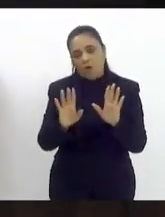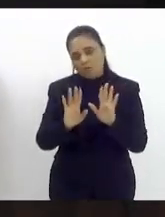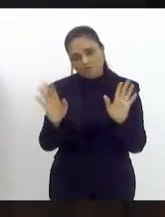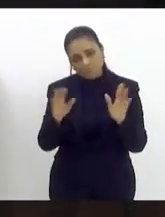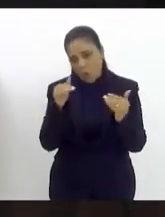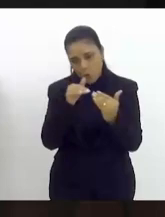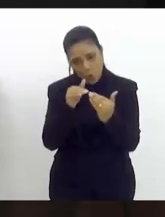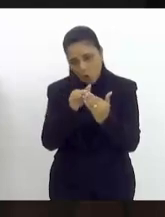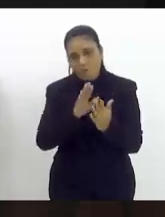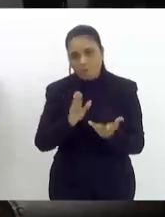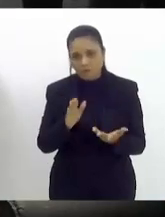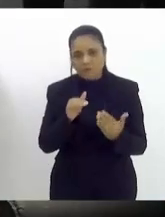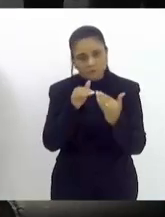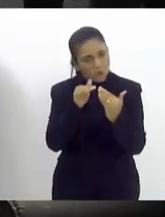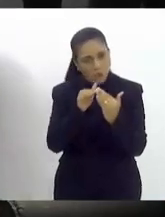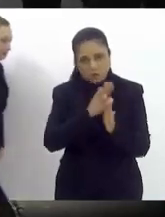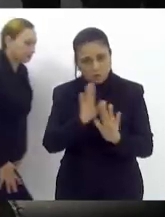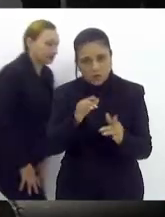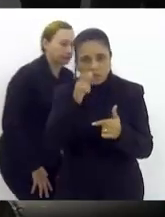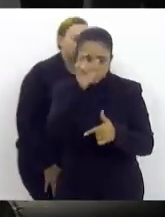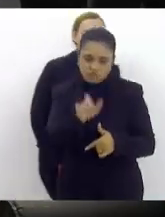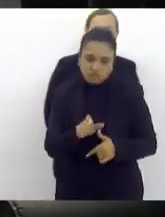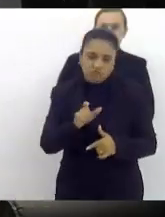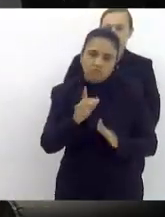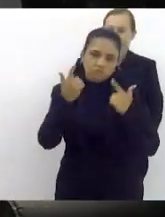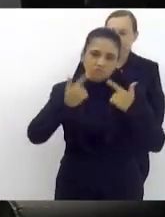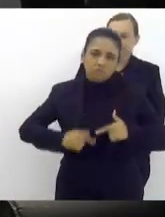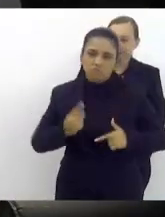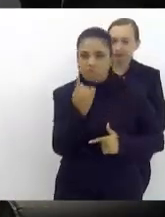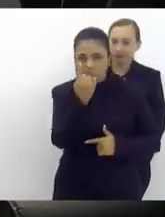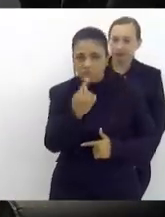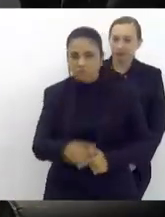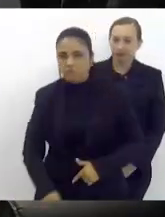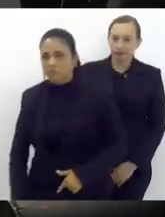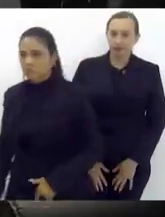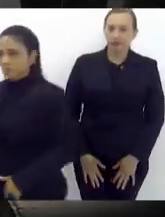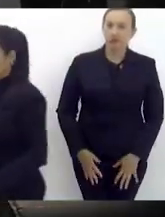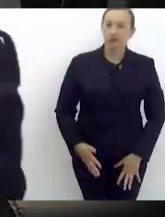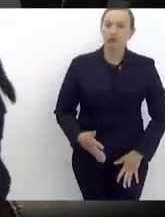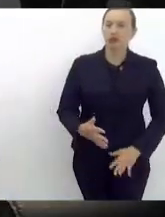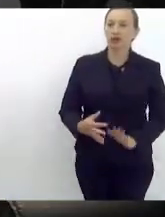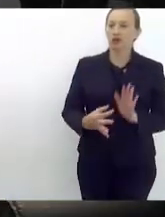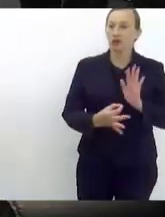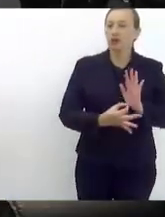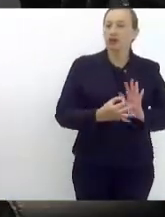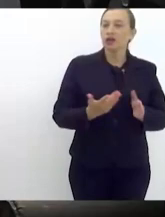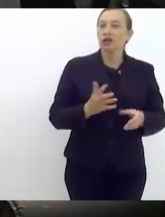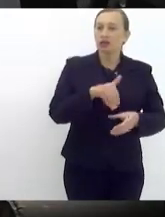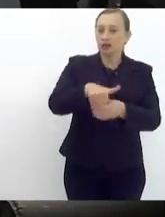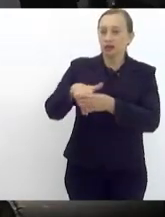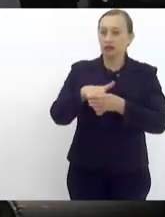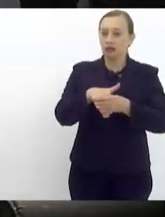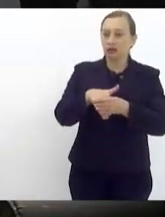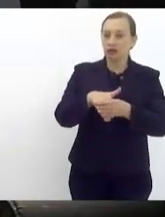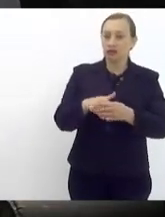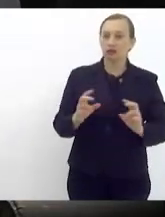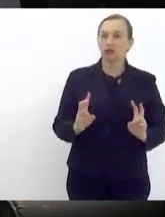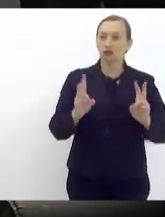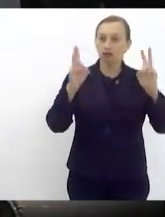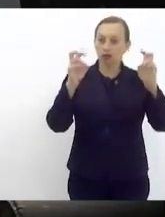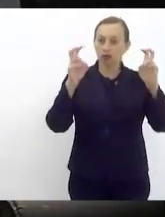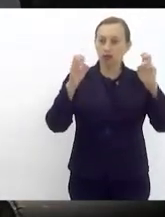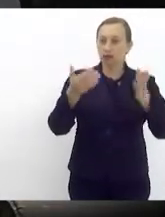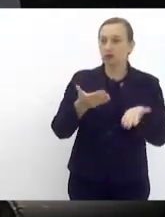então. Pedrão. Lida a mensagem e o parecer, dando início à votação da matéria, solicito à